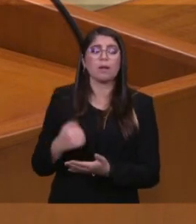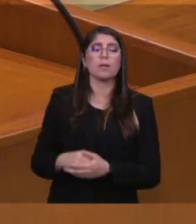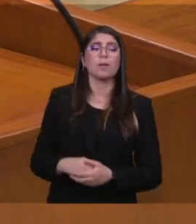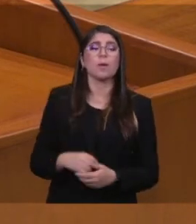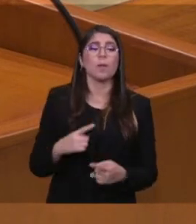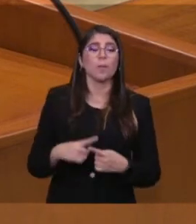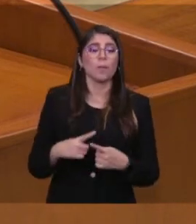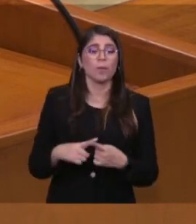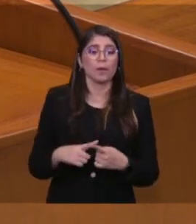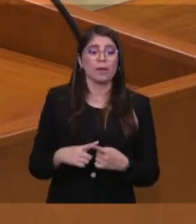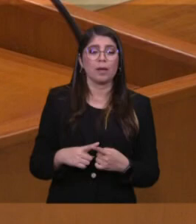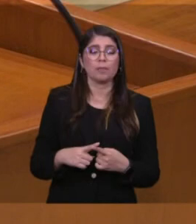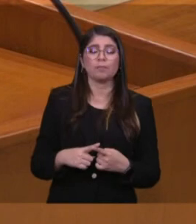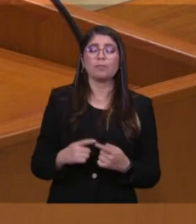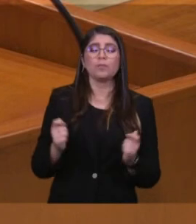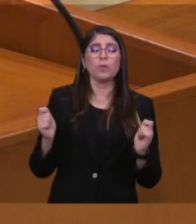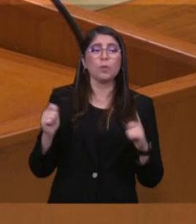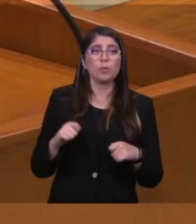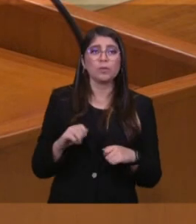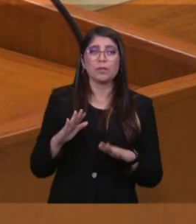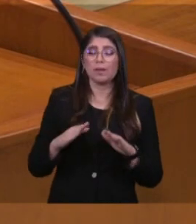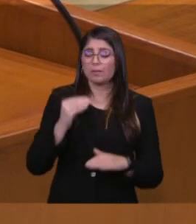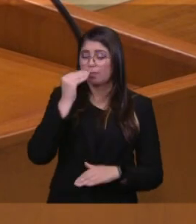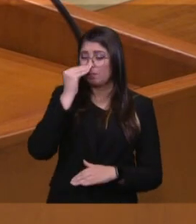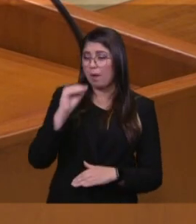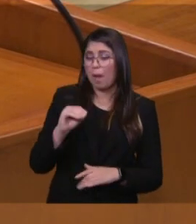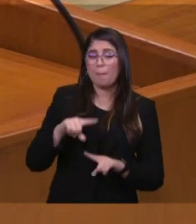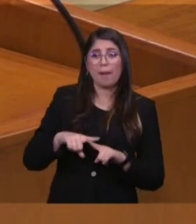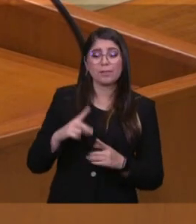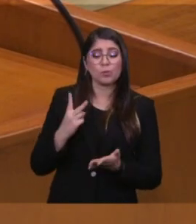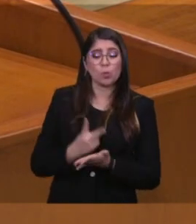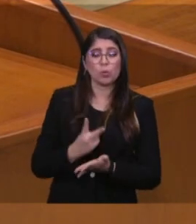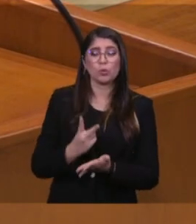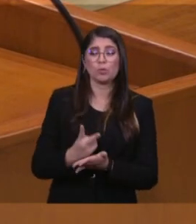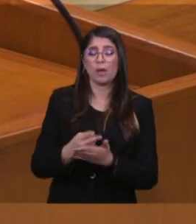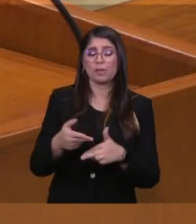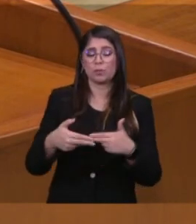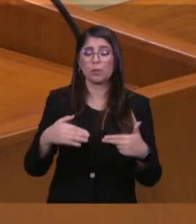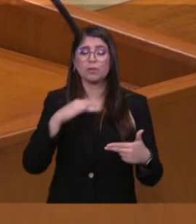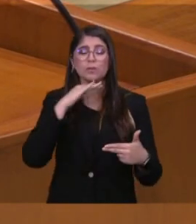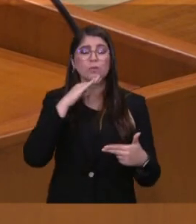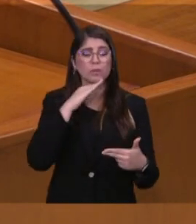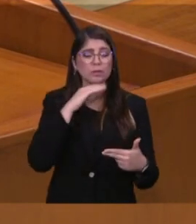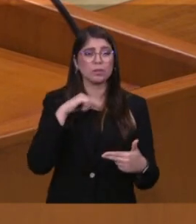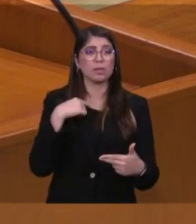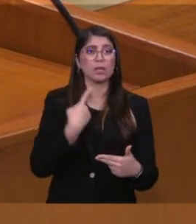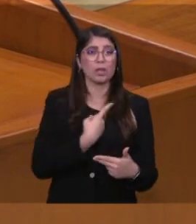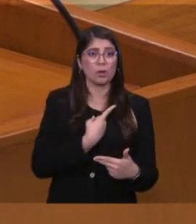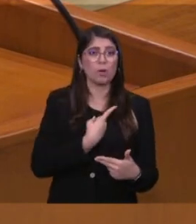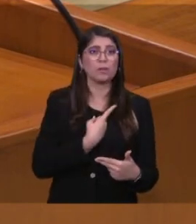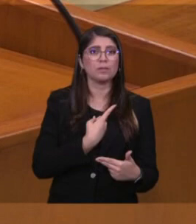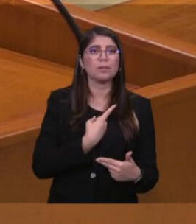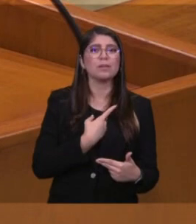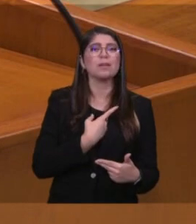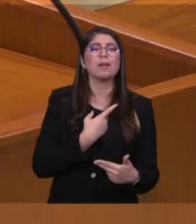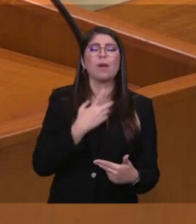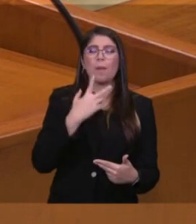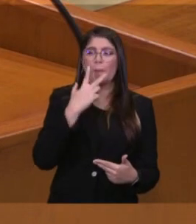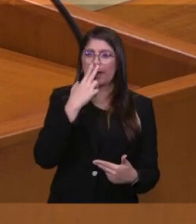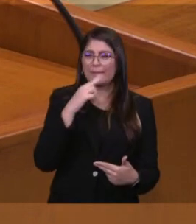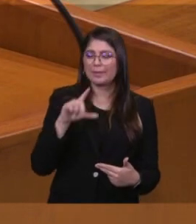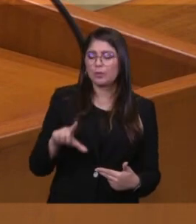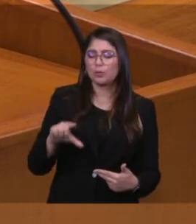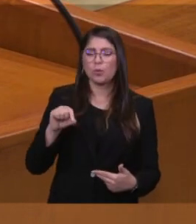ao contribuir, ainda que por omissão, para a perpetuação daquelas mazelas, nos tornando partícipes desses